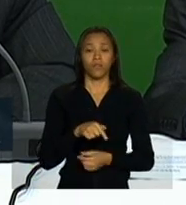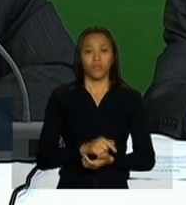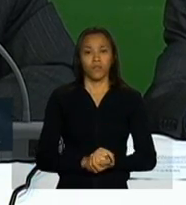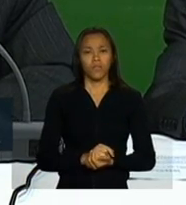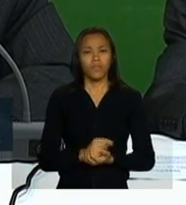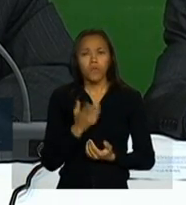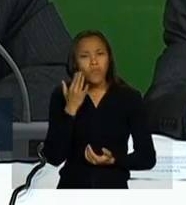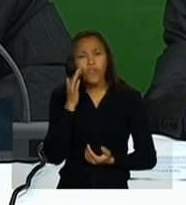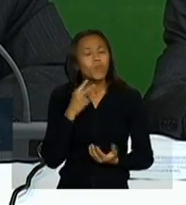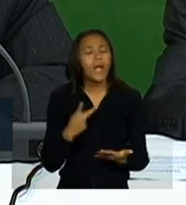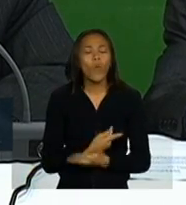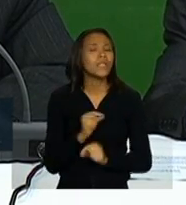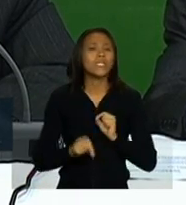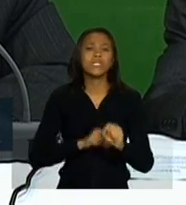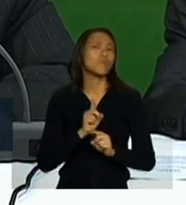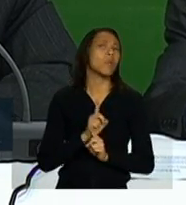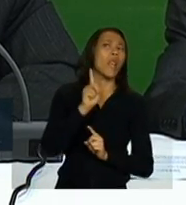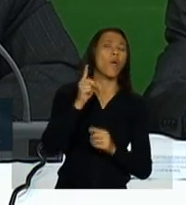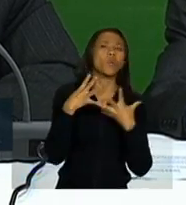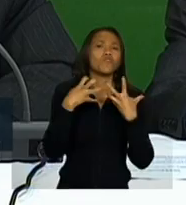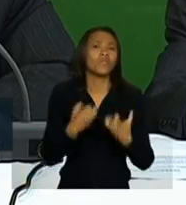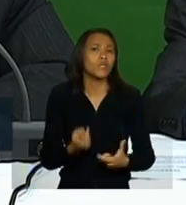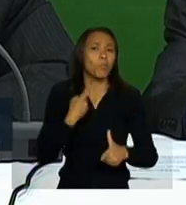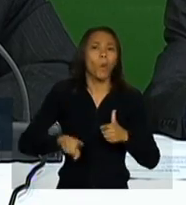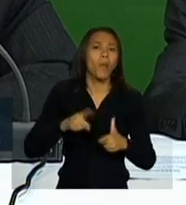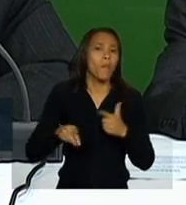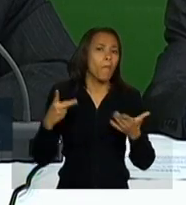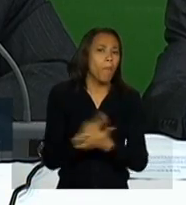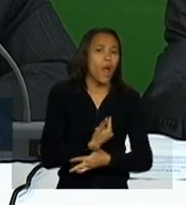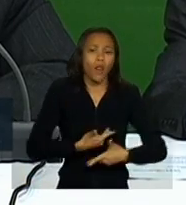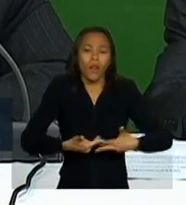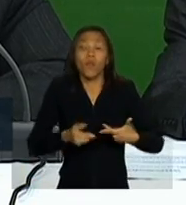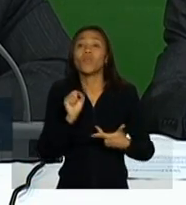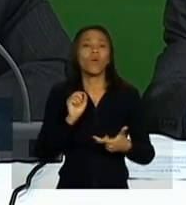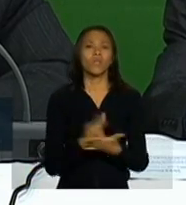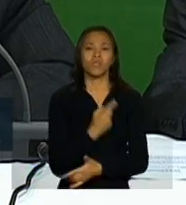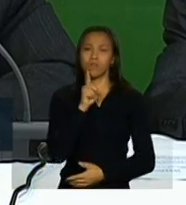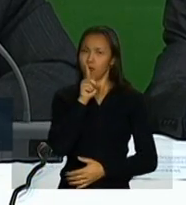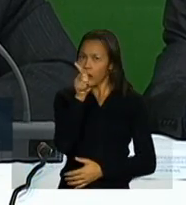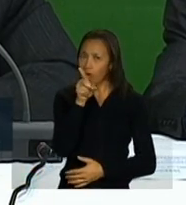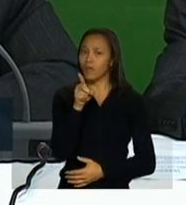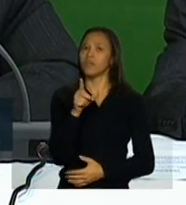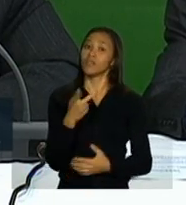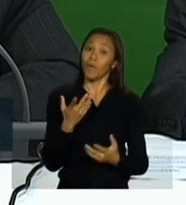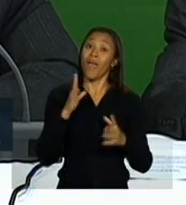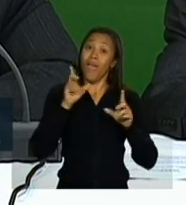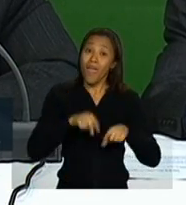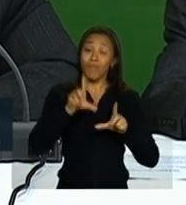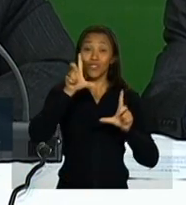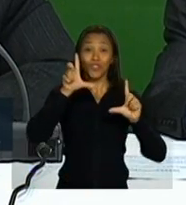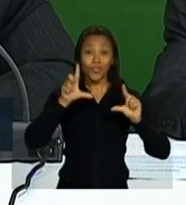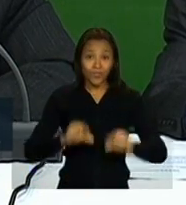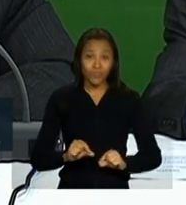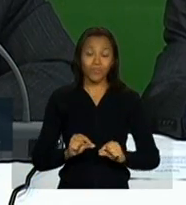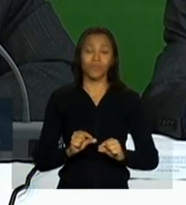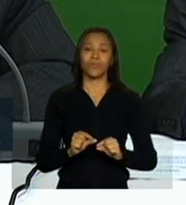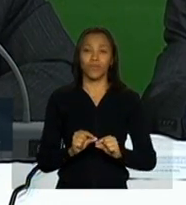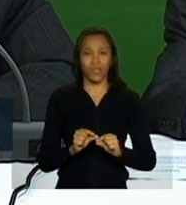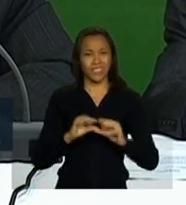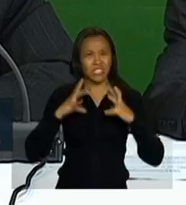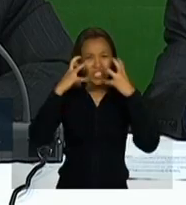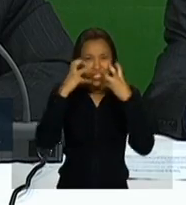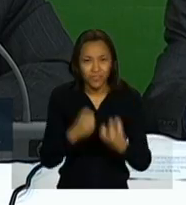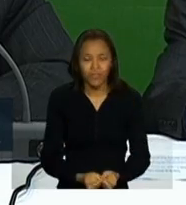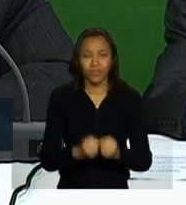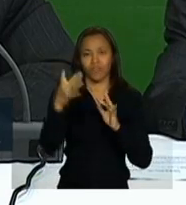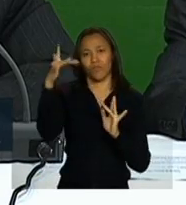e equaciona essas dificuldades. Eu acho que é um caminho muito importante para você diminuir essas